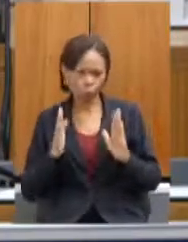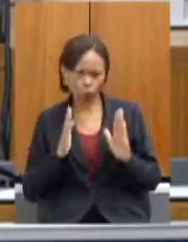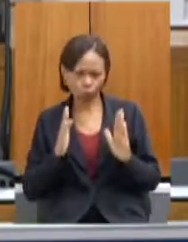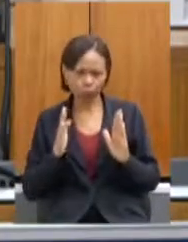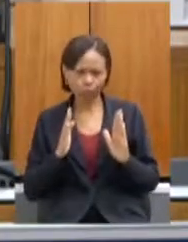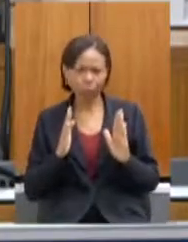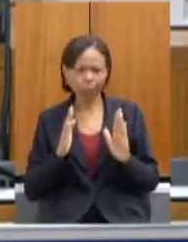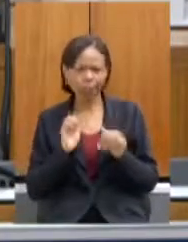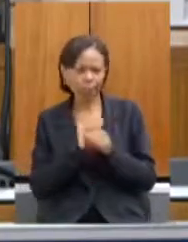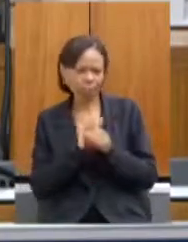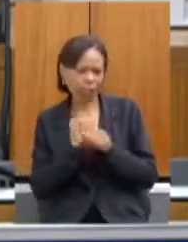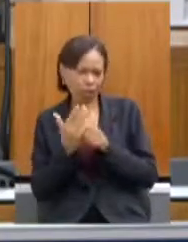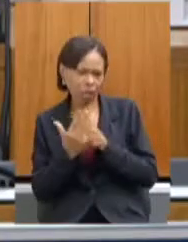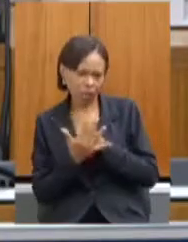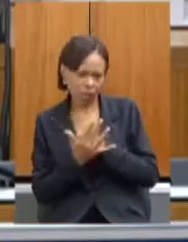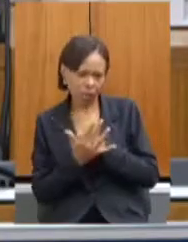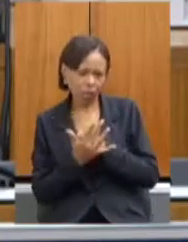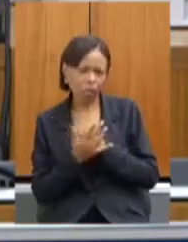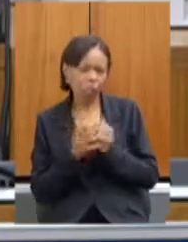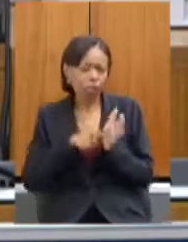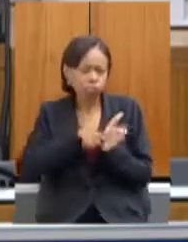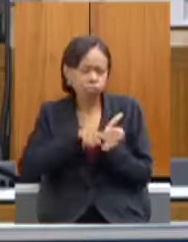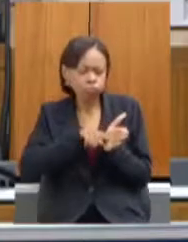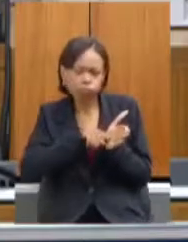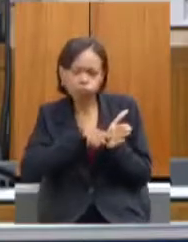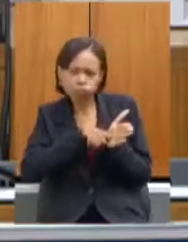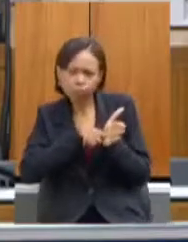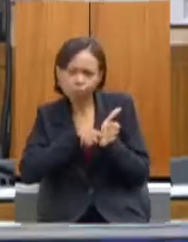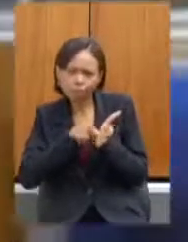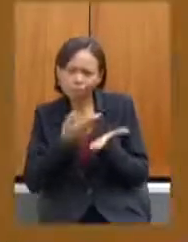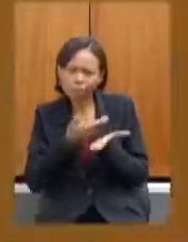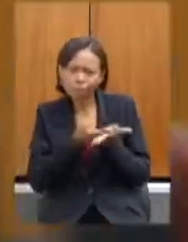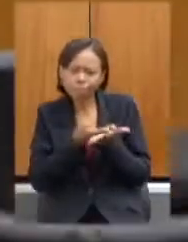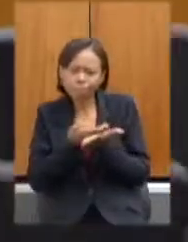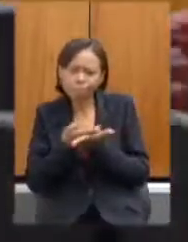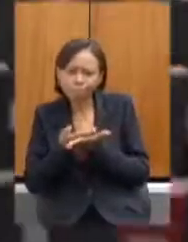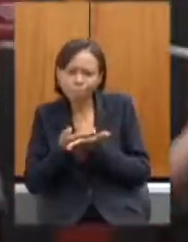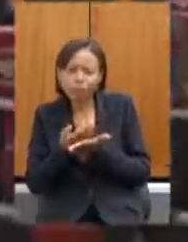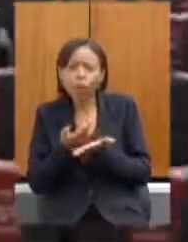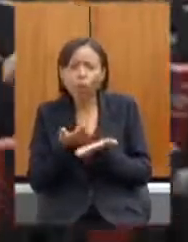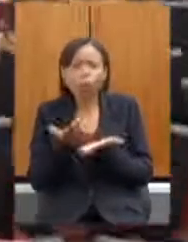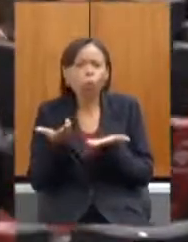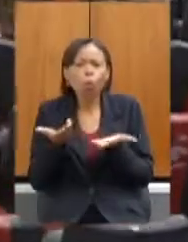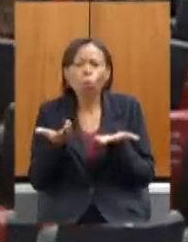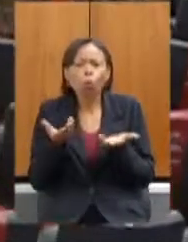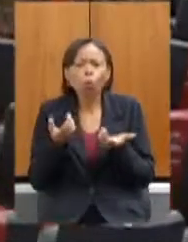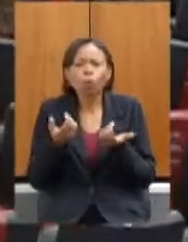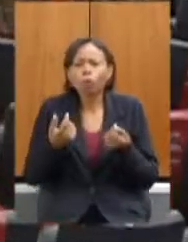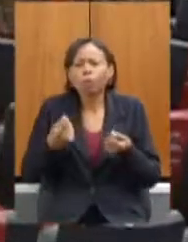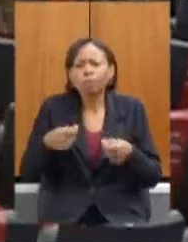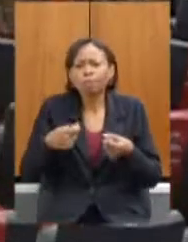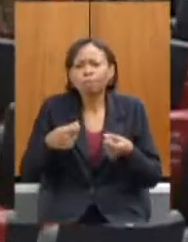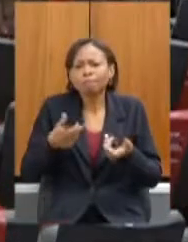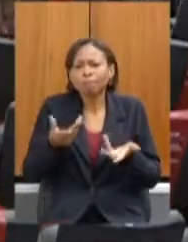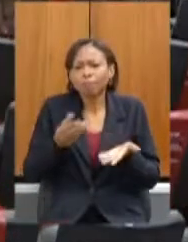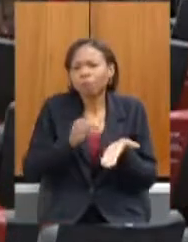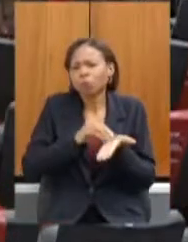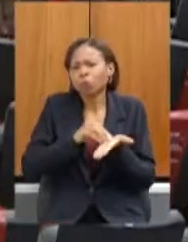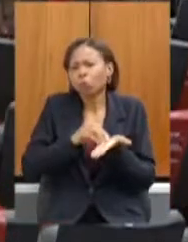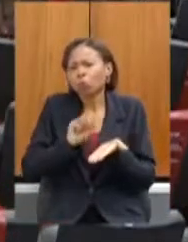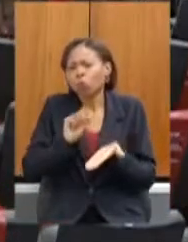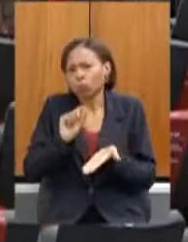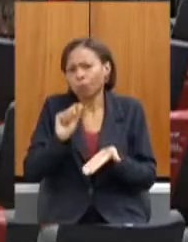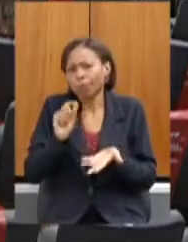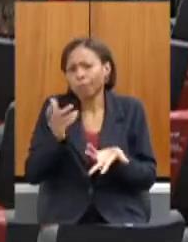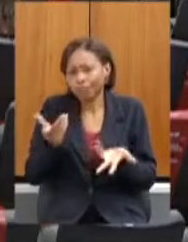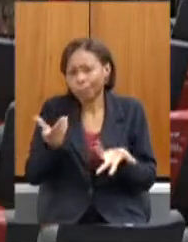na epidemia fazendo um estudo de qual seria a demanda que nós teríamos como nós